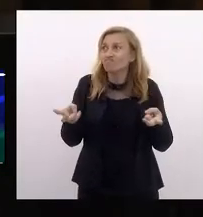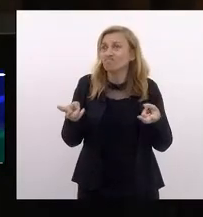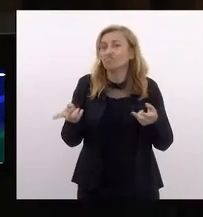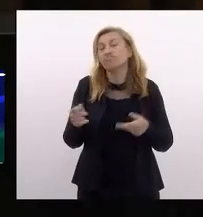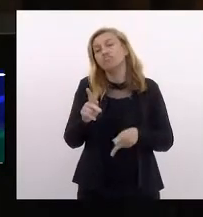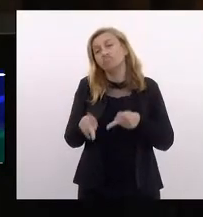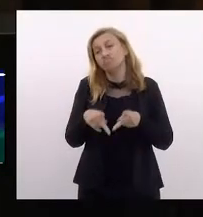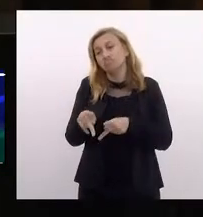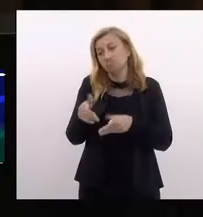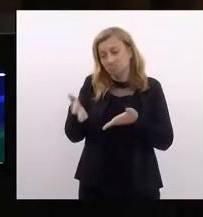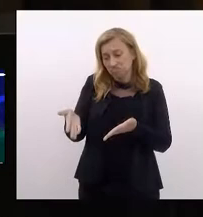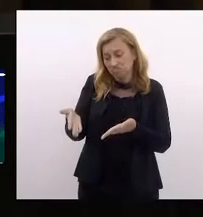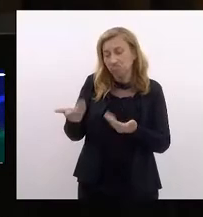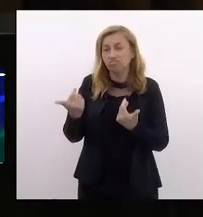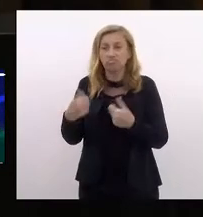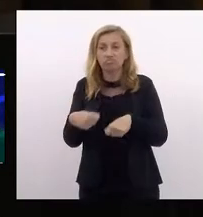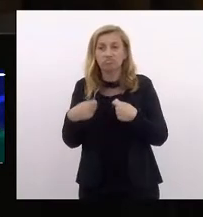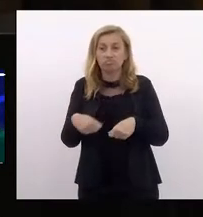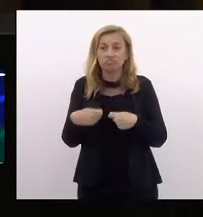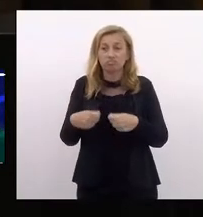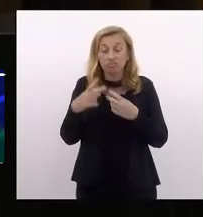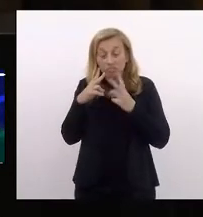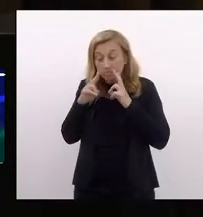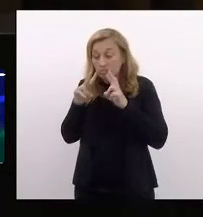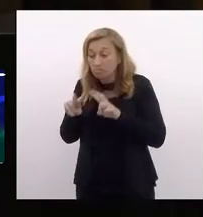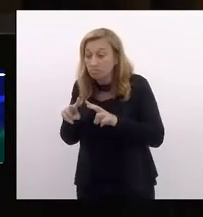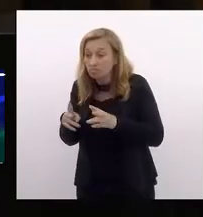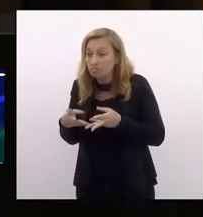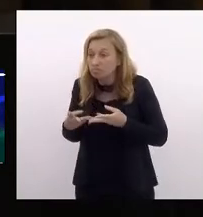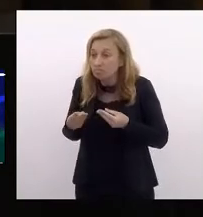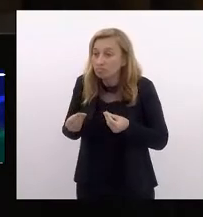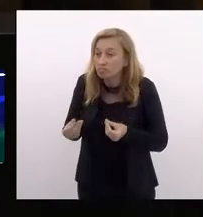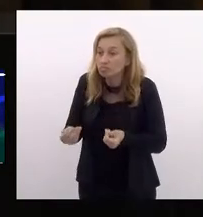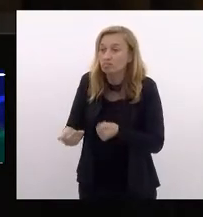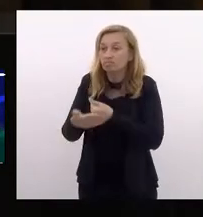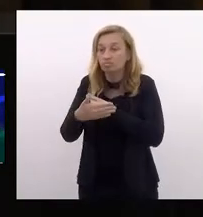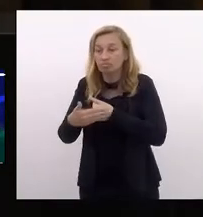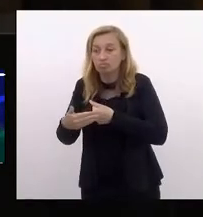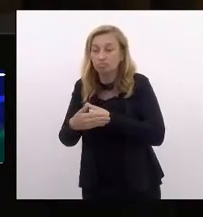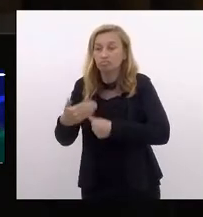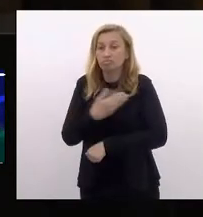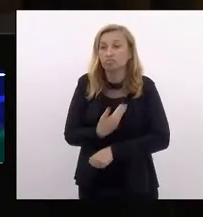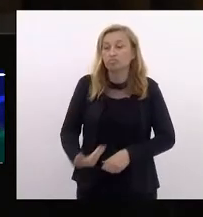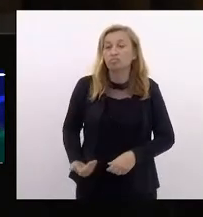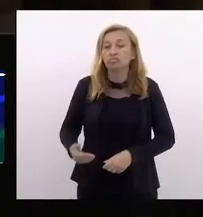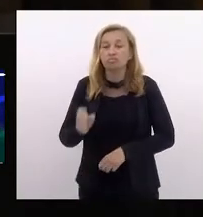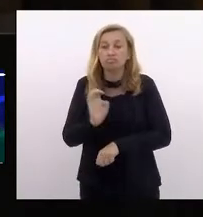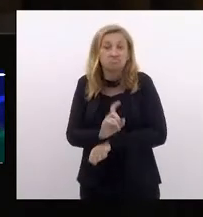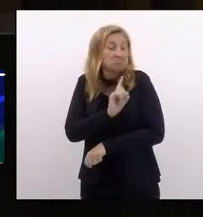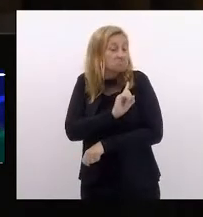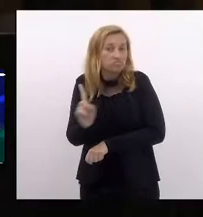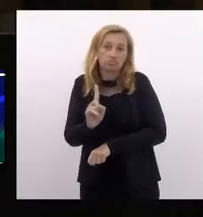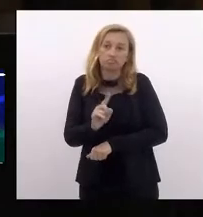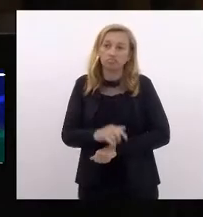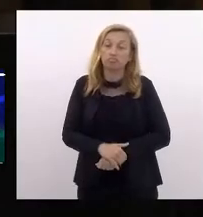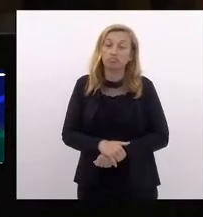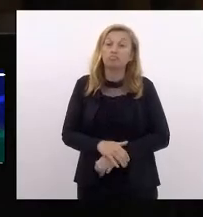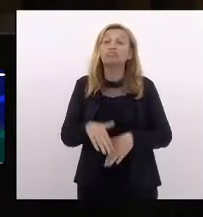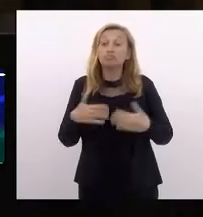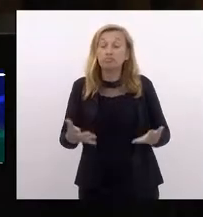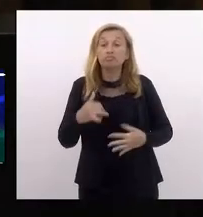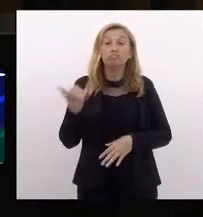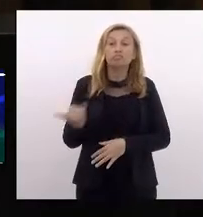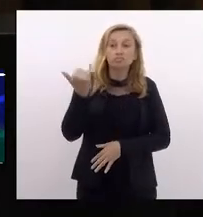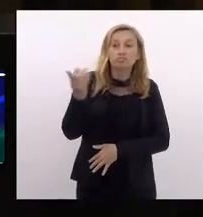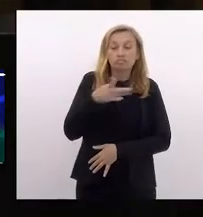essa população deveria está sendo olhada de maneira concreta pelo governo do estado mas não está então é